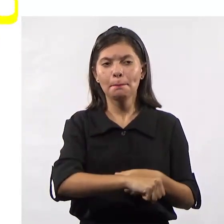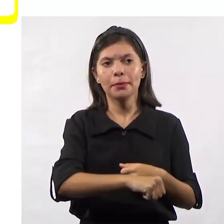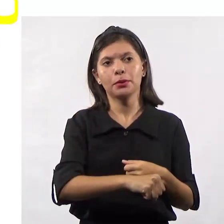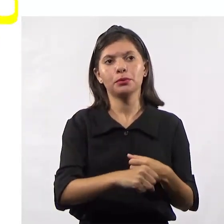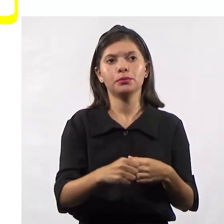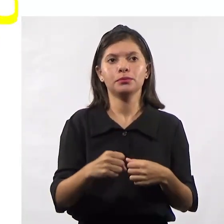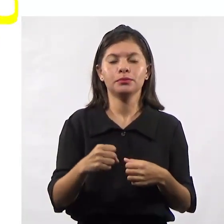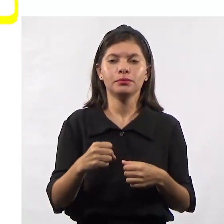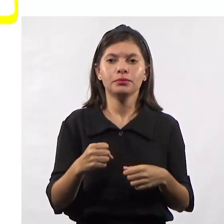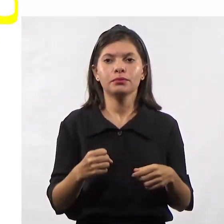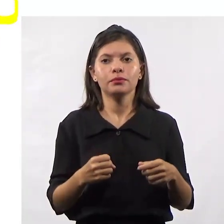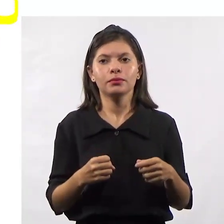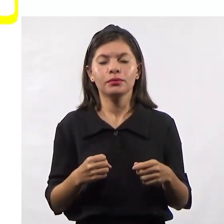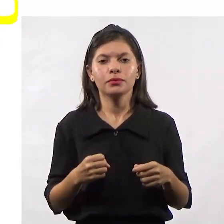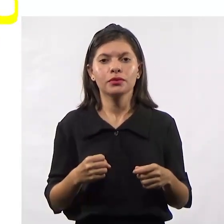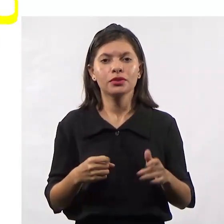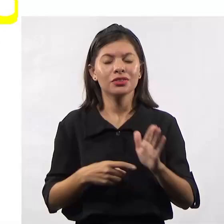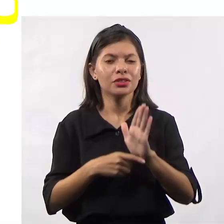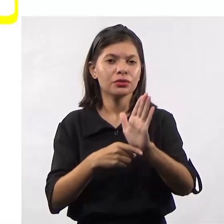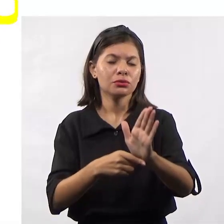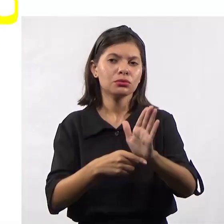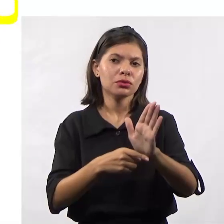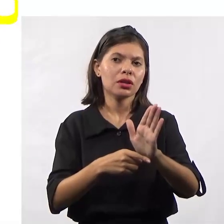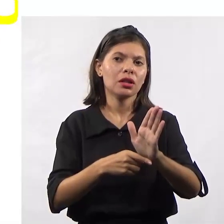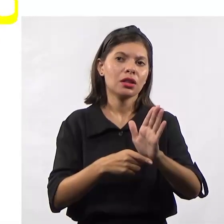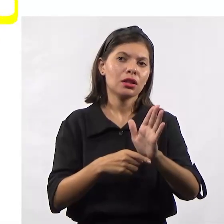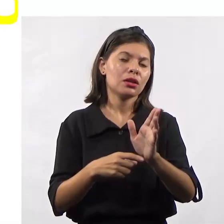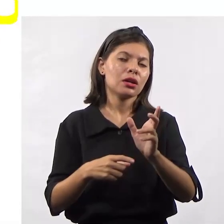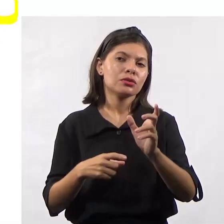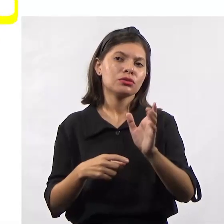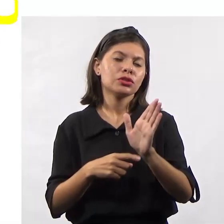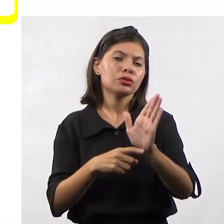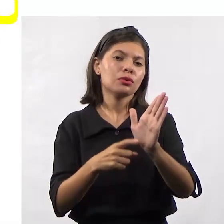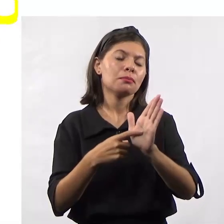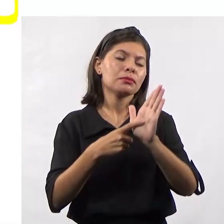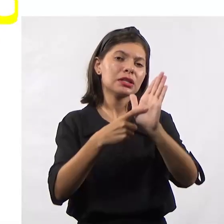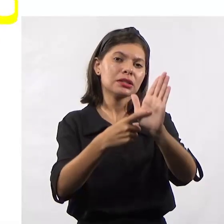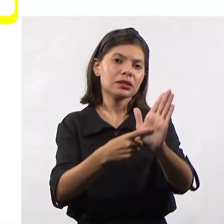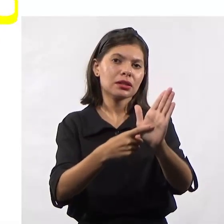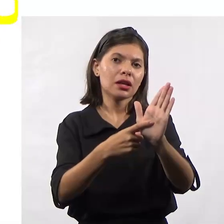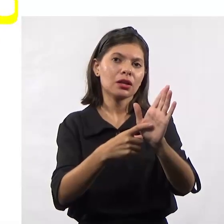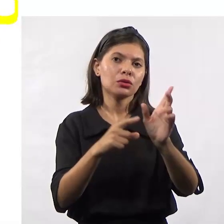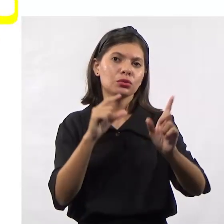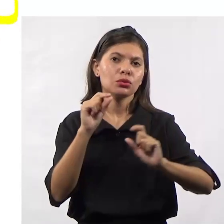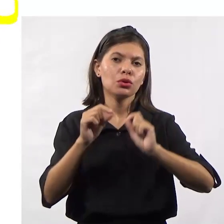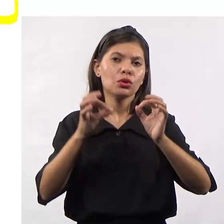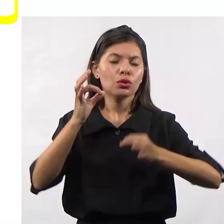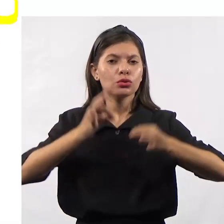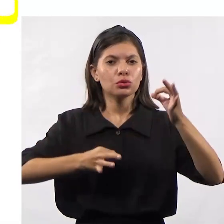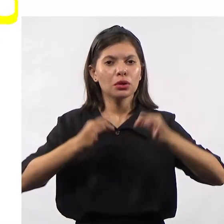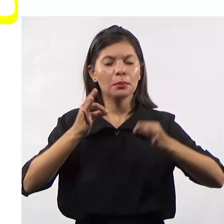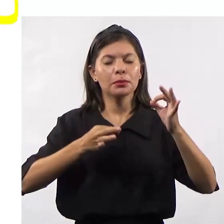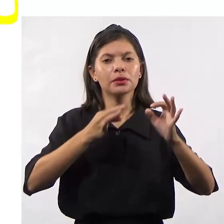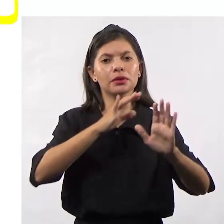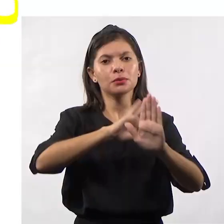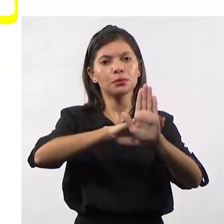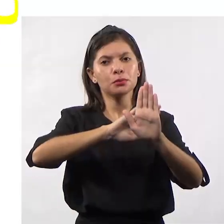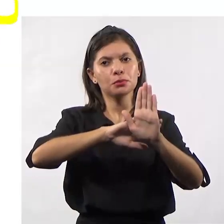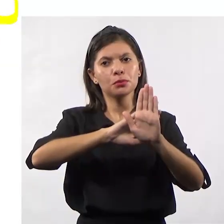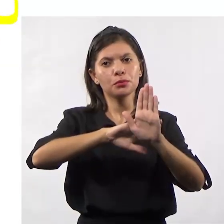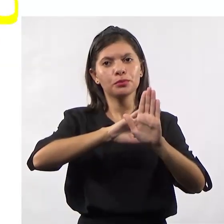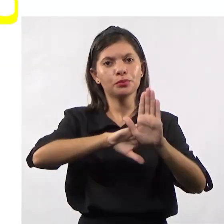imediatamente a sua intenção de recorrer nos casos ali de recurso apresentado em virtude do julgamento